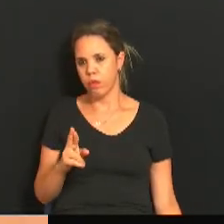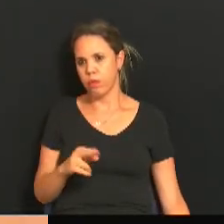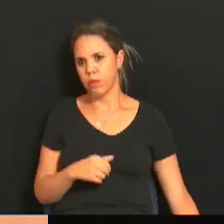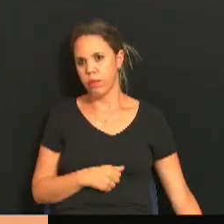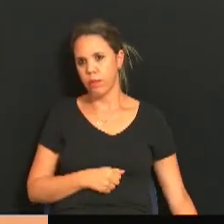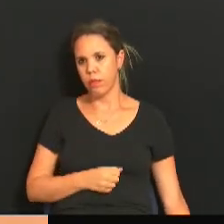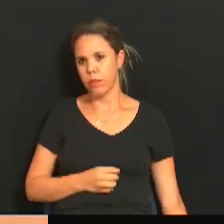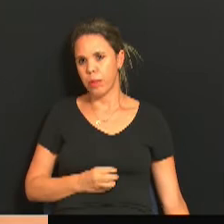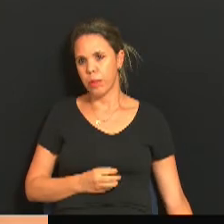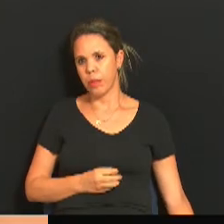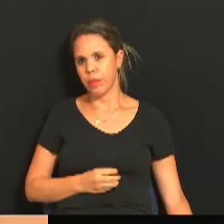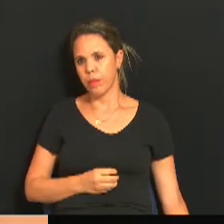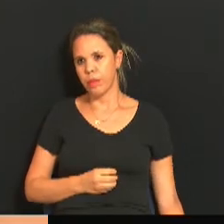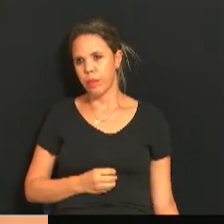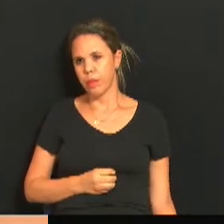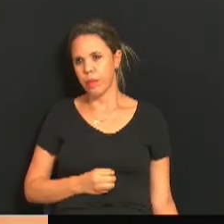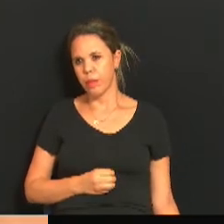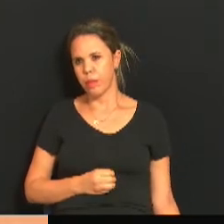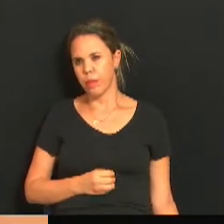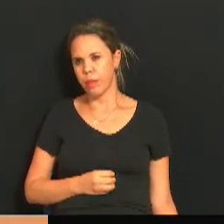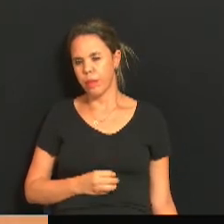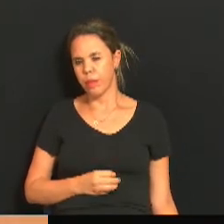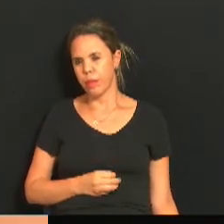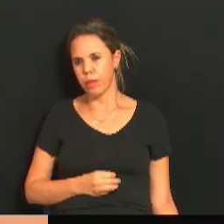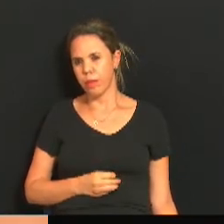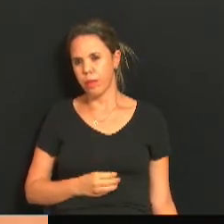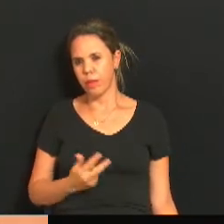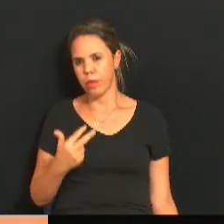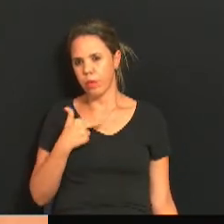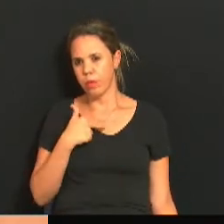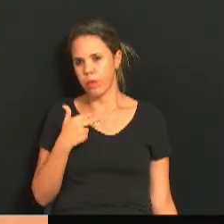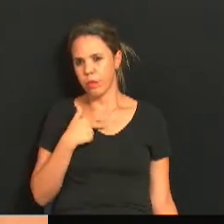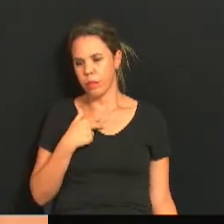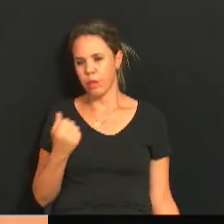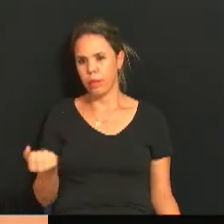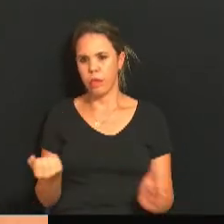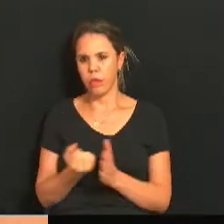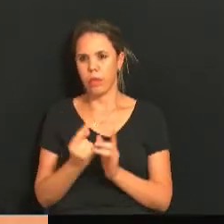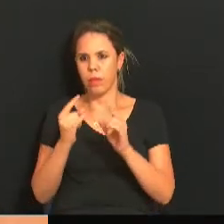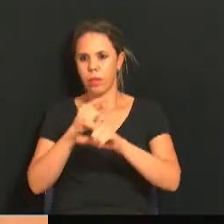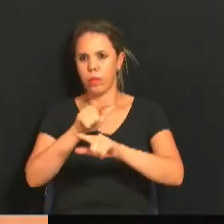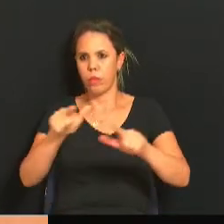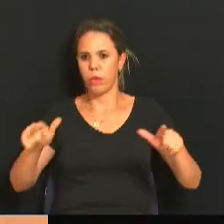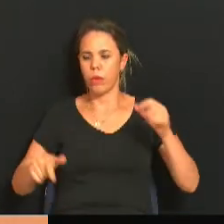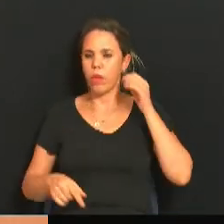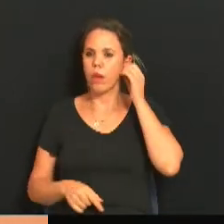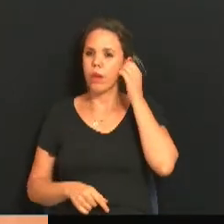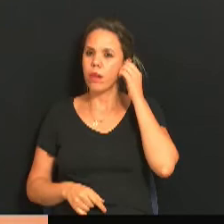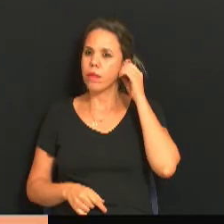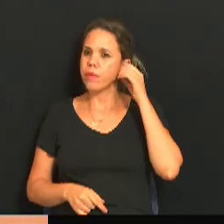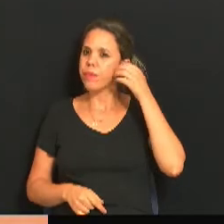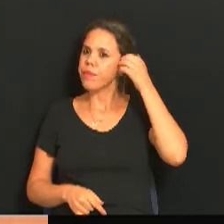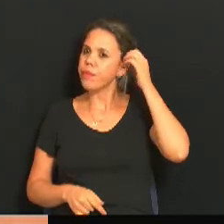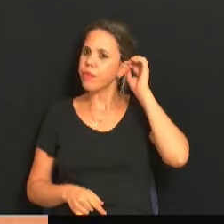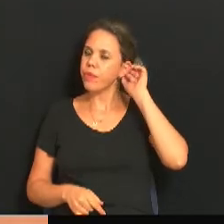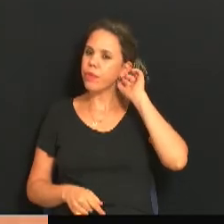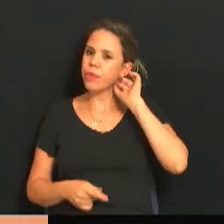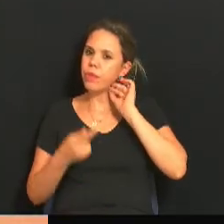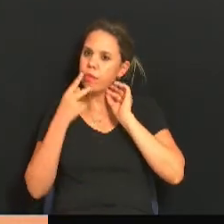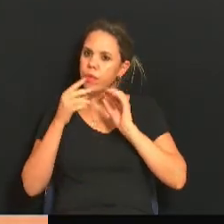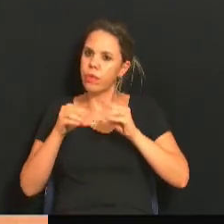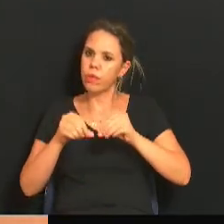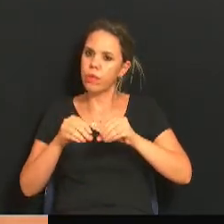é do não pode ser tombado espaço vazio seja a gente está falando de